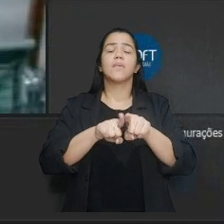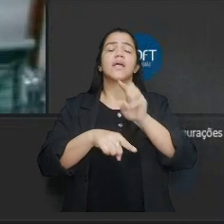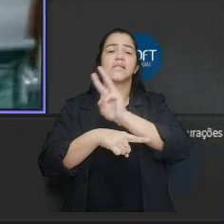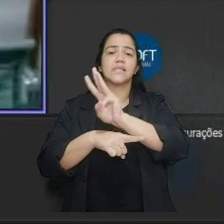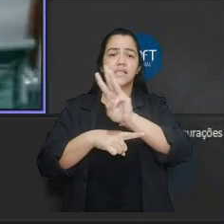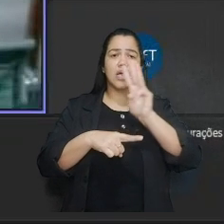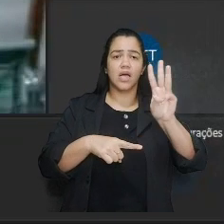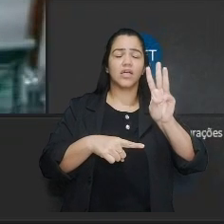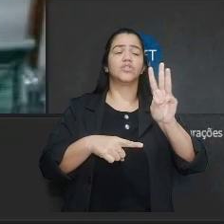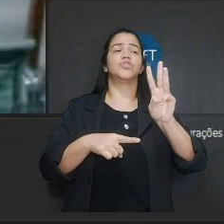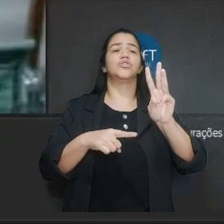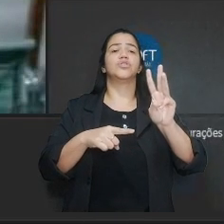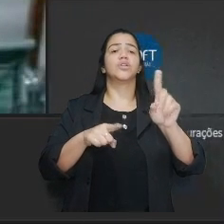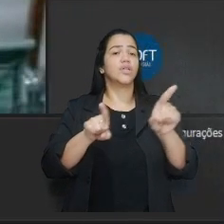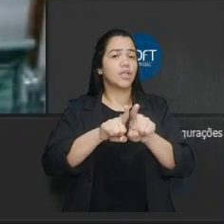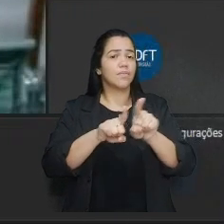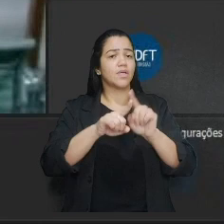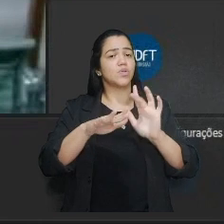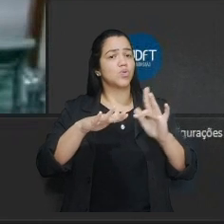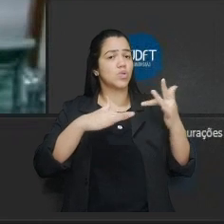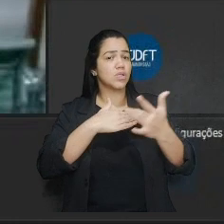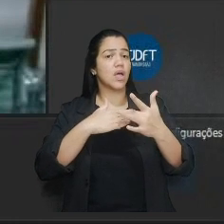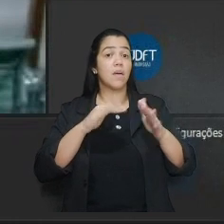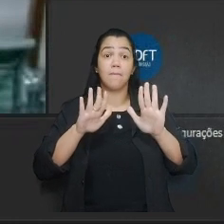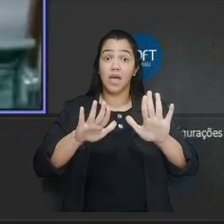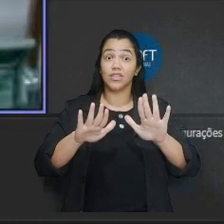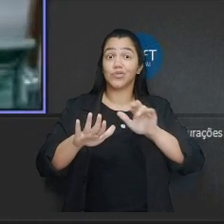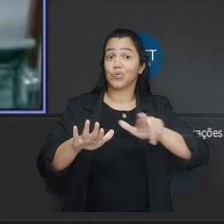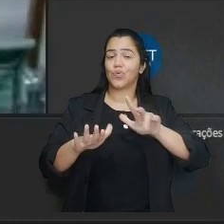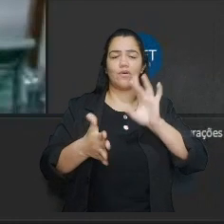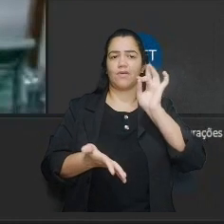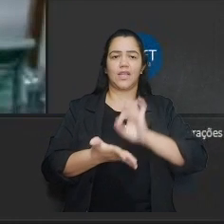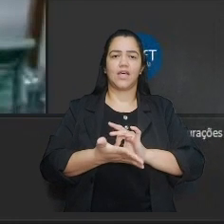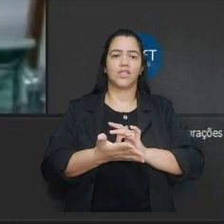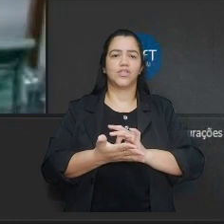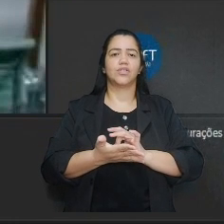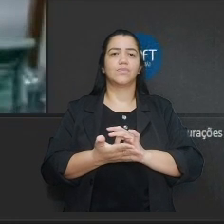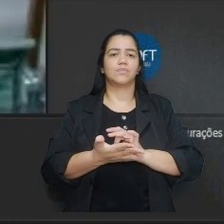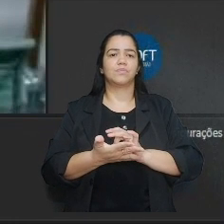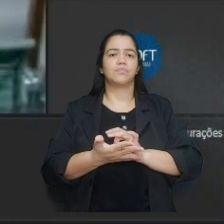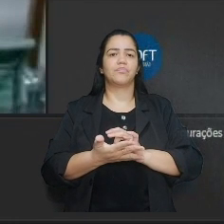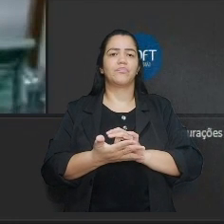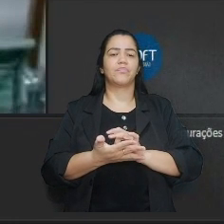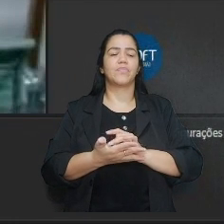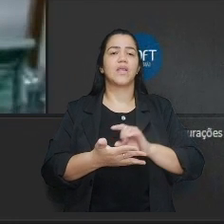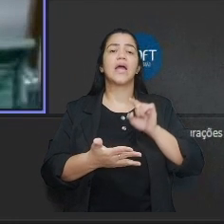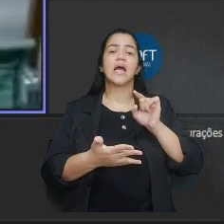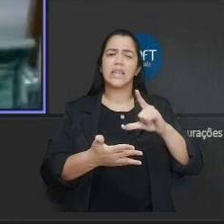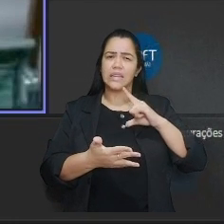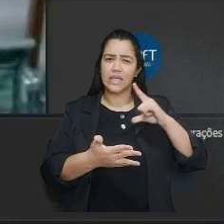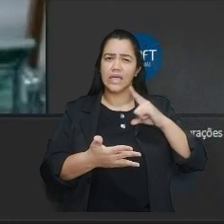de seus sites e mídias sociais, o que não é verdade.